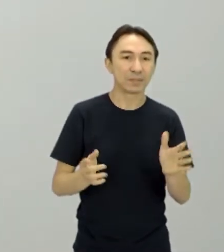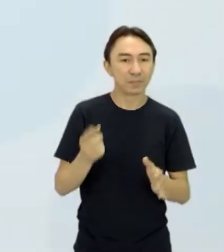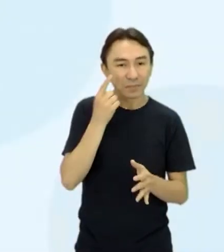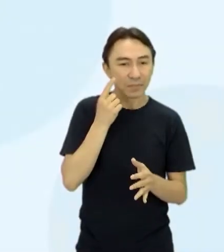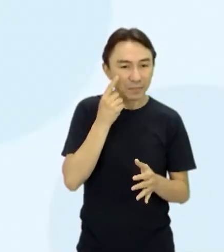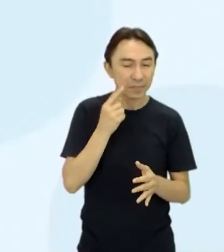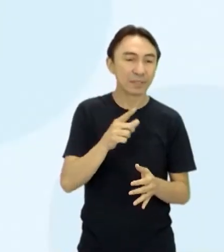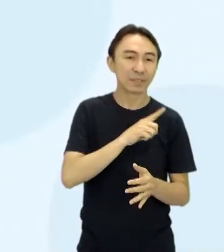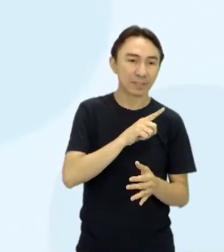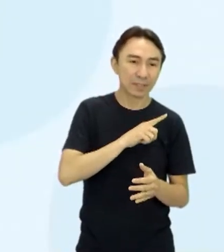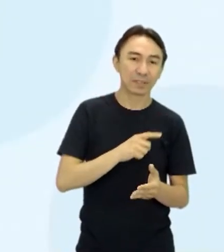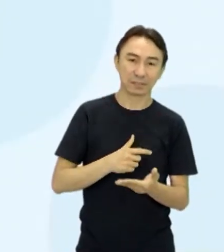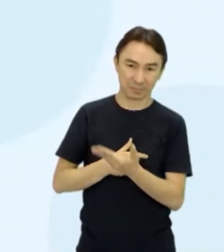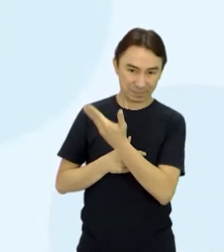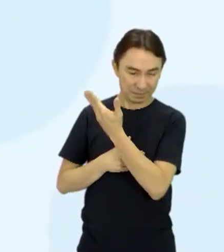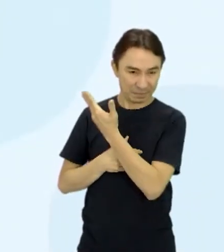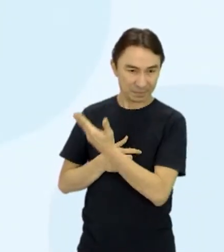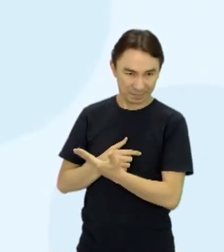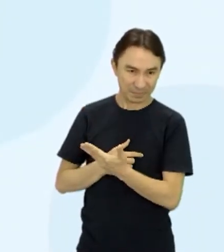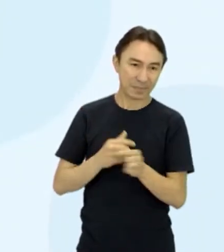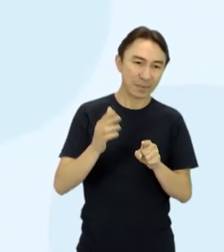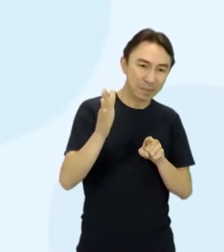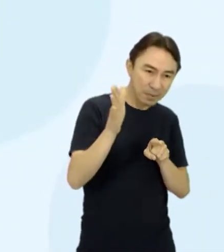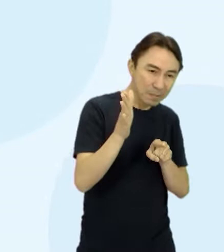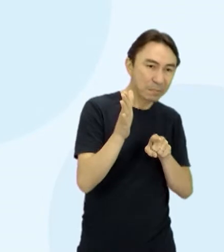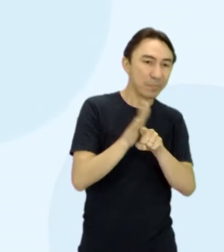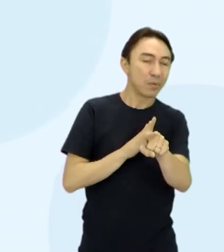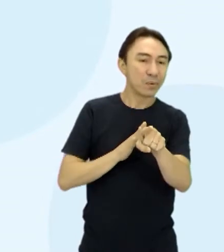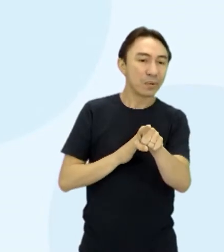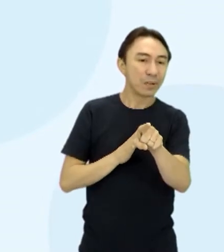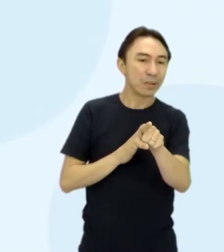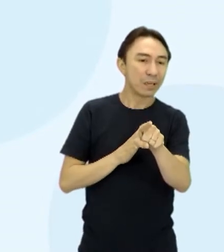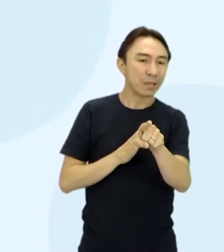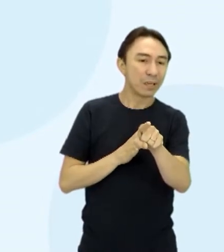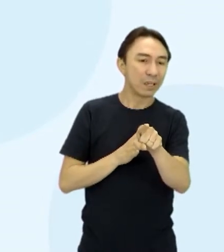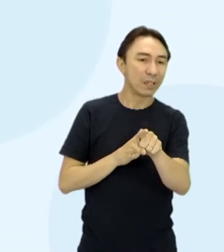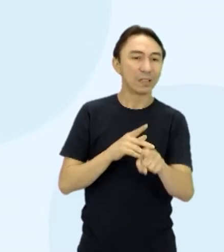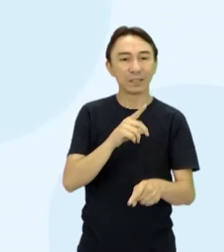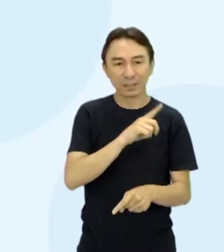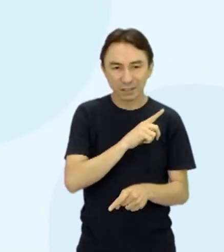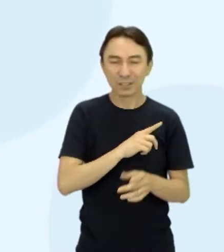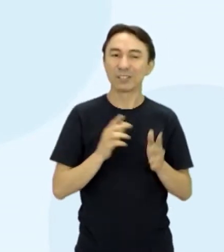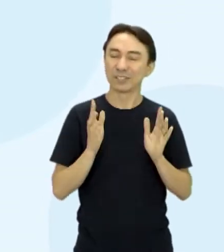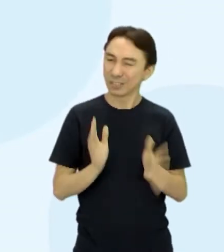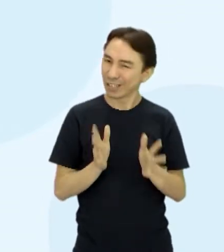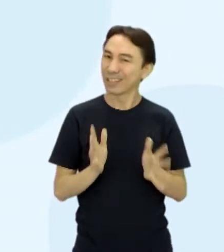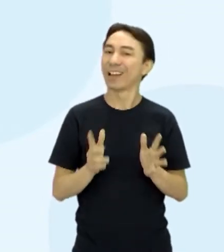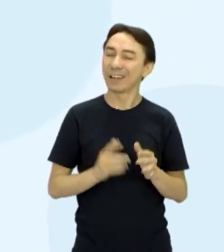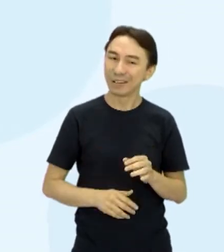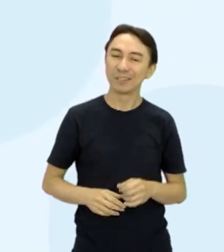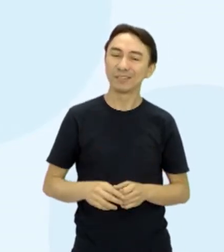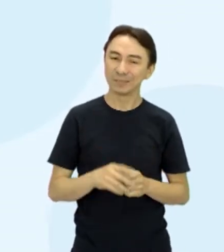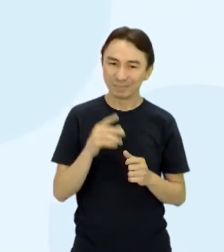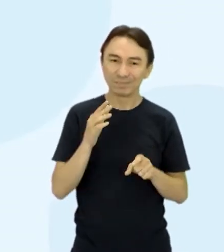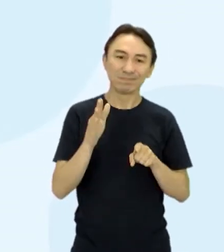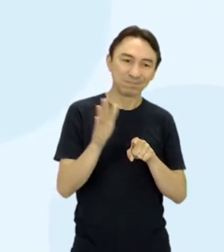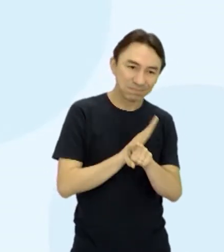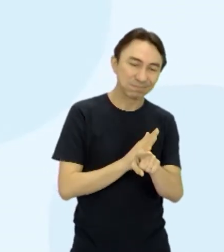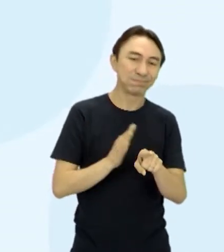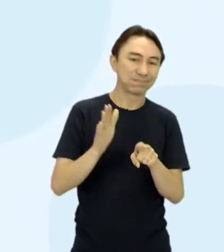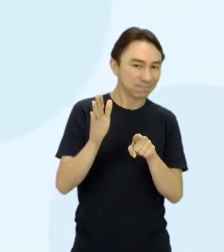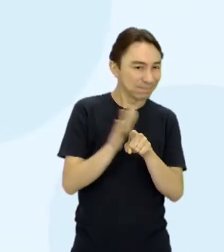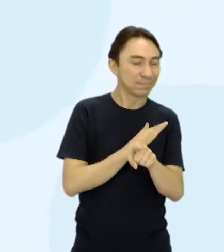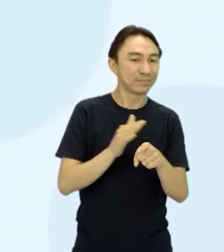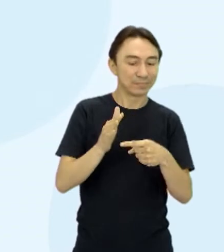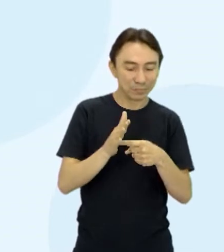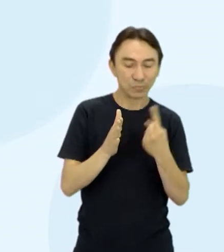melhor estilo, fazendo essa pergunta, já foi para você pelo menos umas 3 vezes. Se for contar em todo